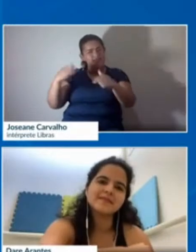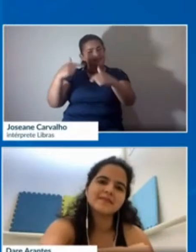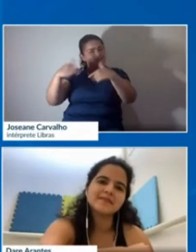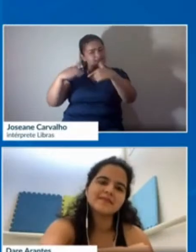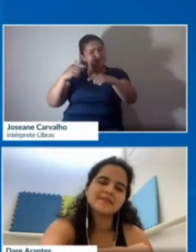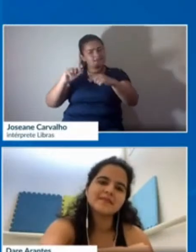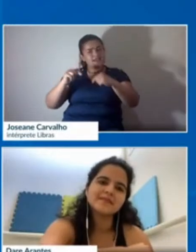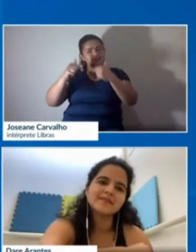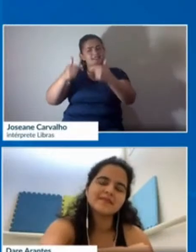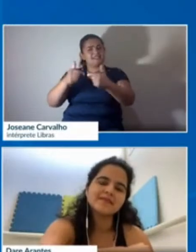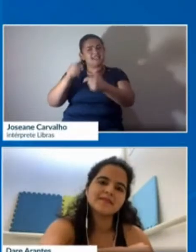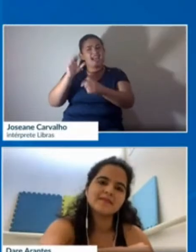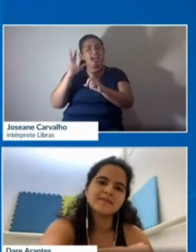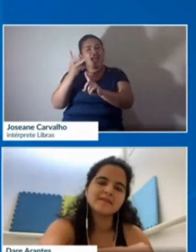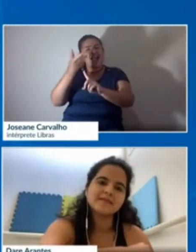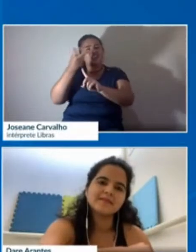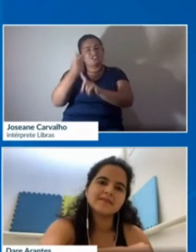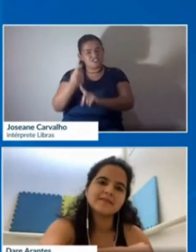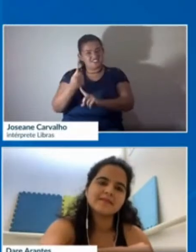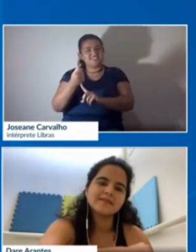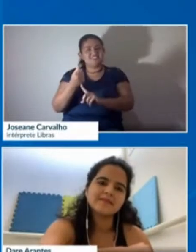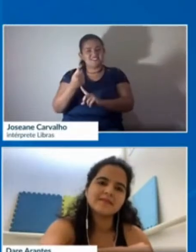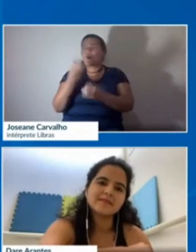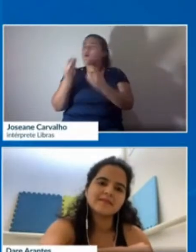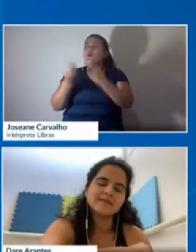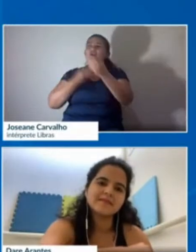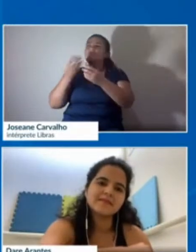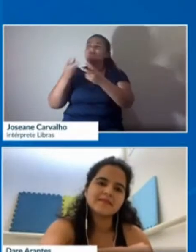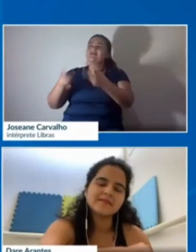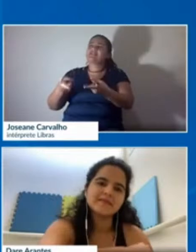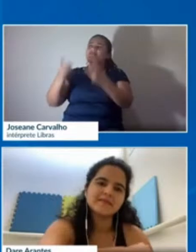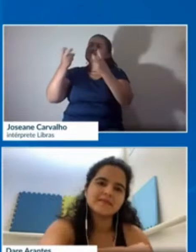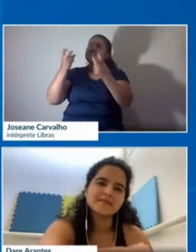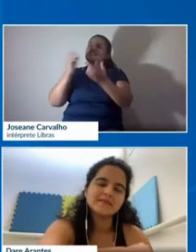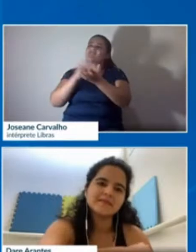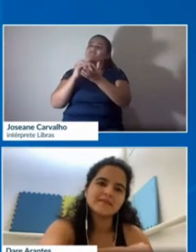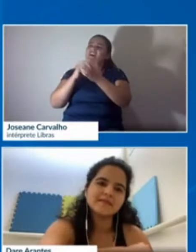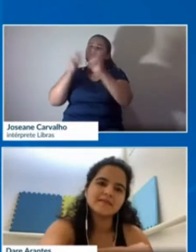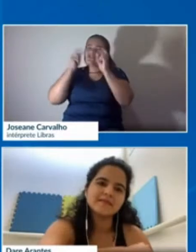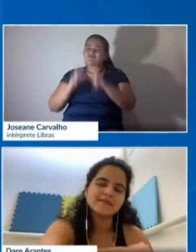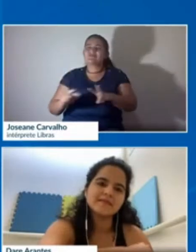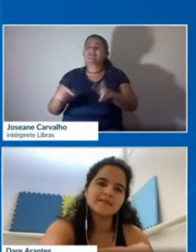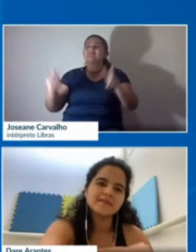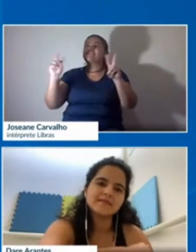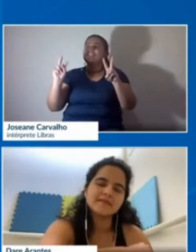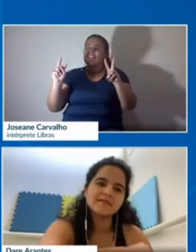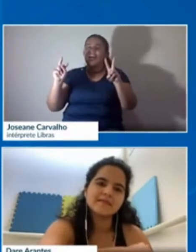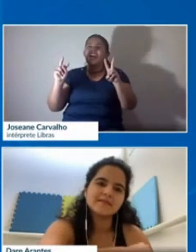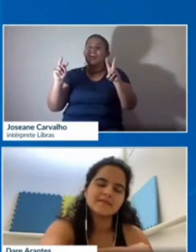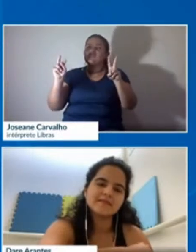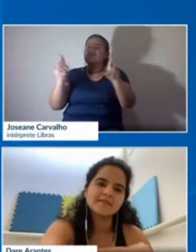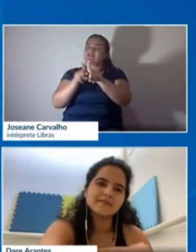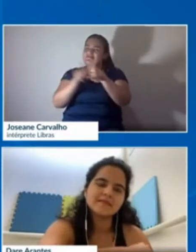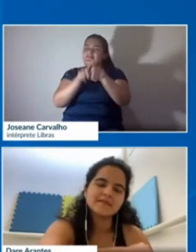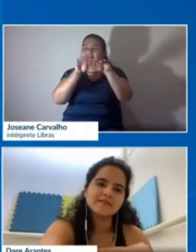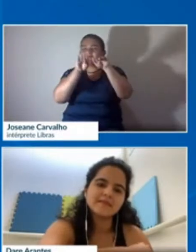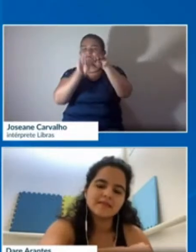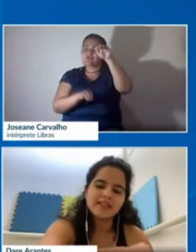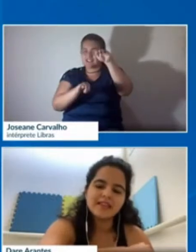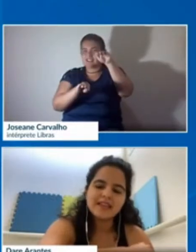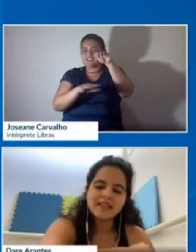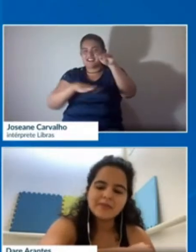você percebe essa invisibilidade, essa desigualdade dentro do meio